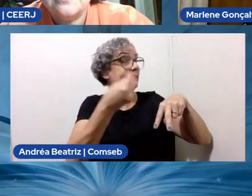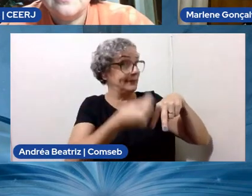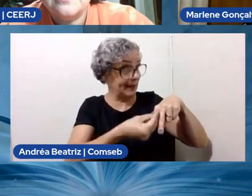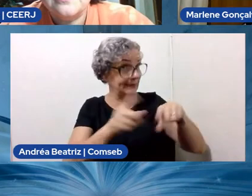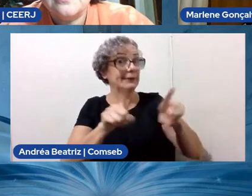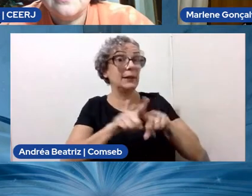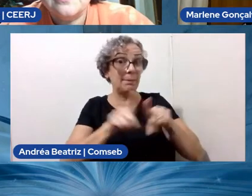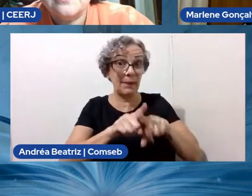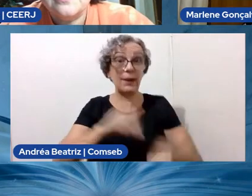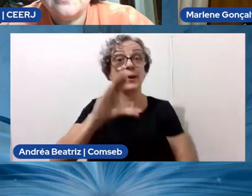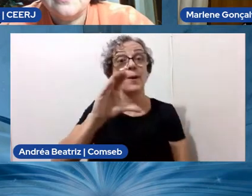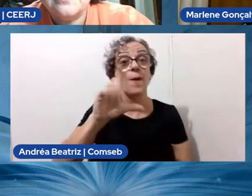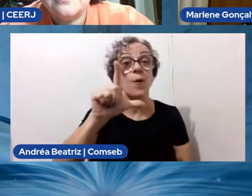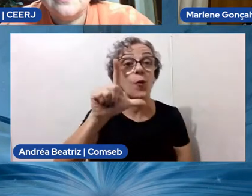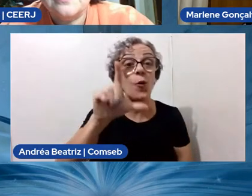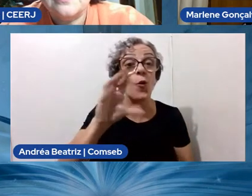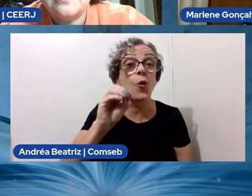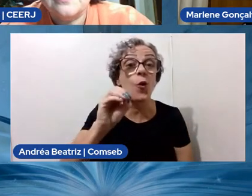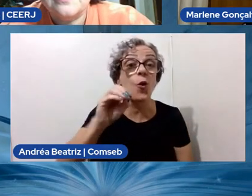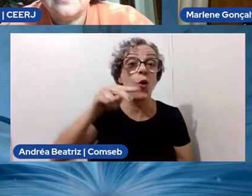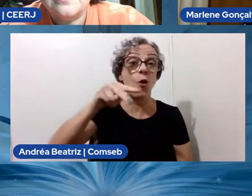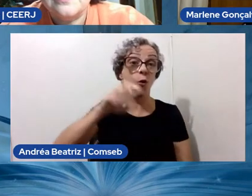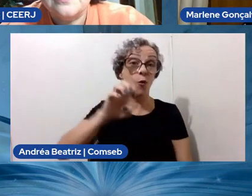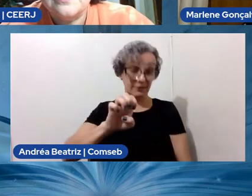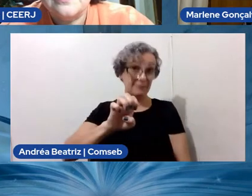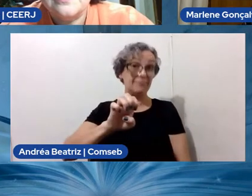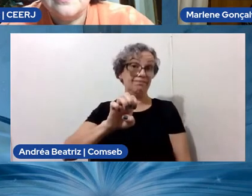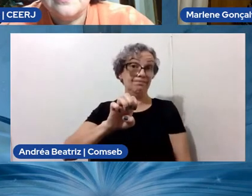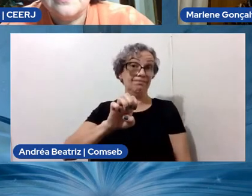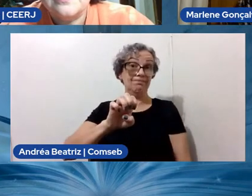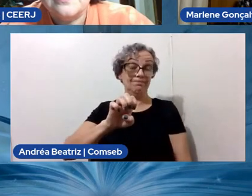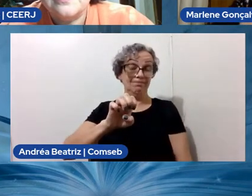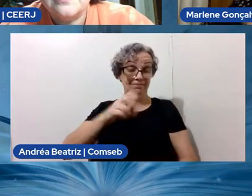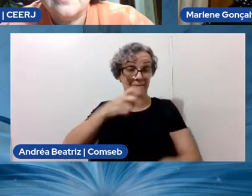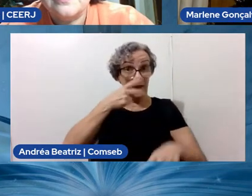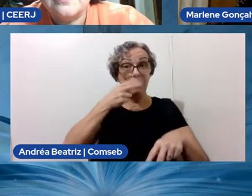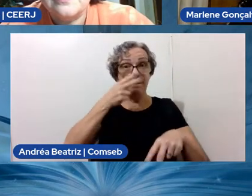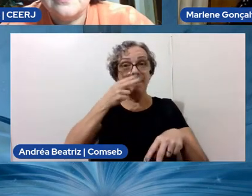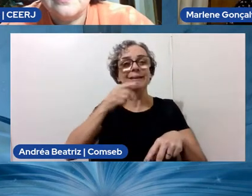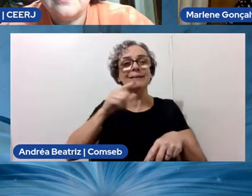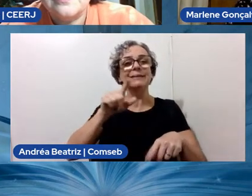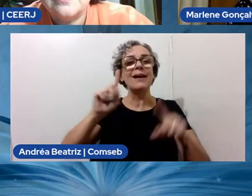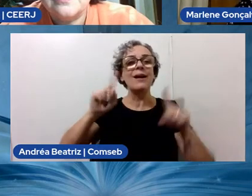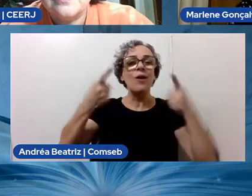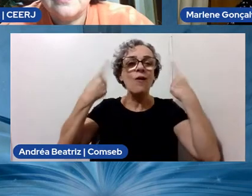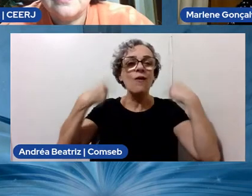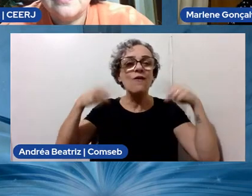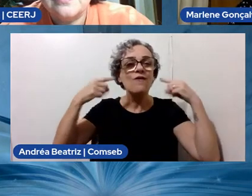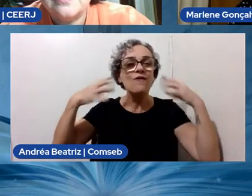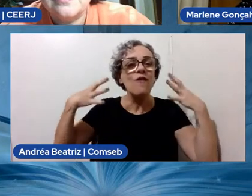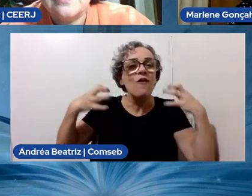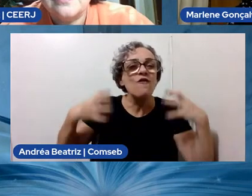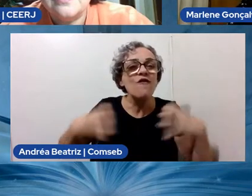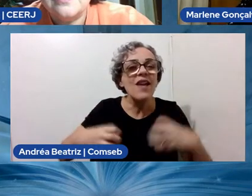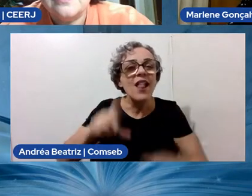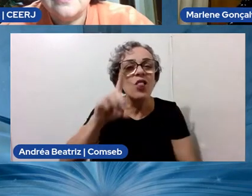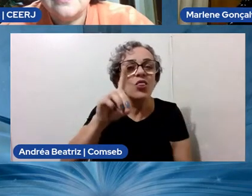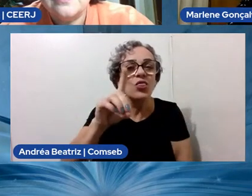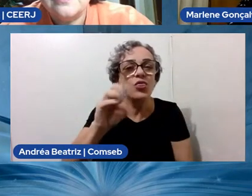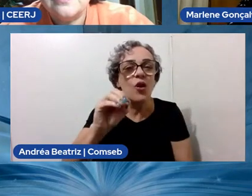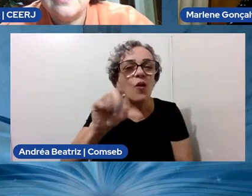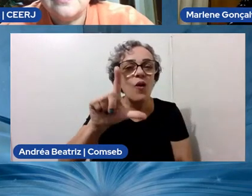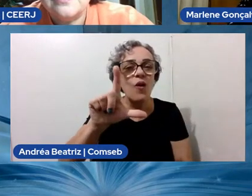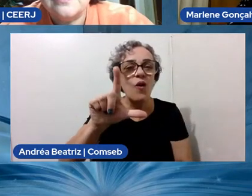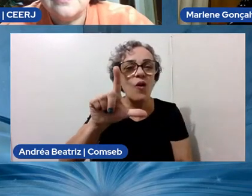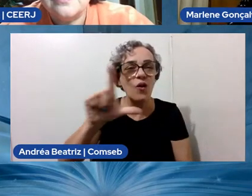como você veja, você falou na clonagem da ovelha Dolly. O princípio estava